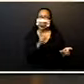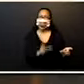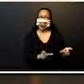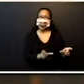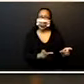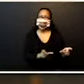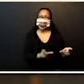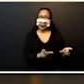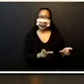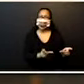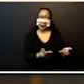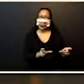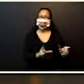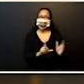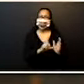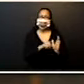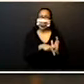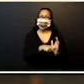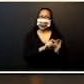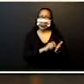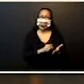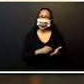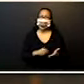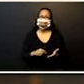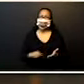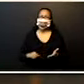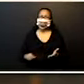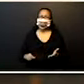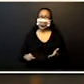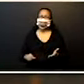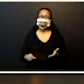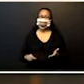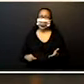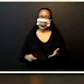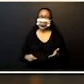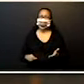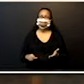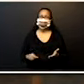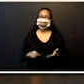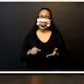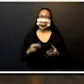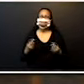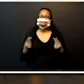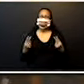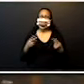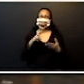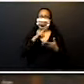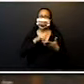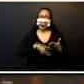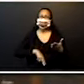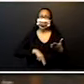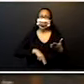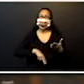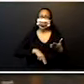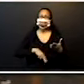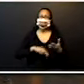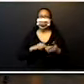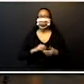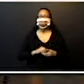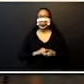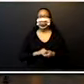E depois vai escrever o número, né? Escreva como se lê. Lembra das atividades do escreva como se